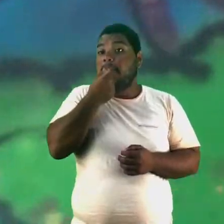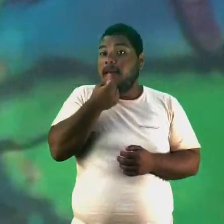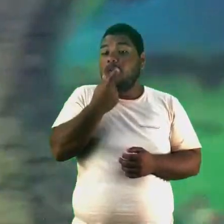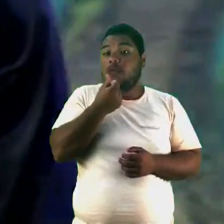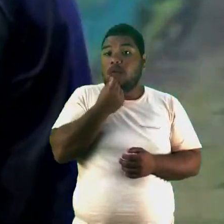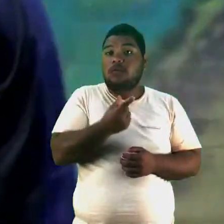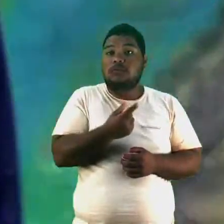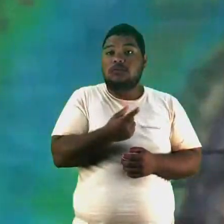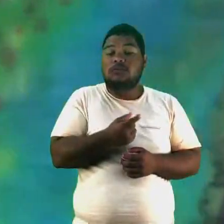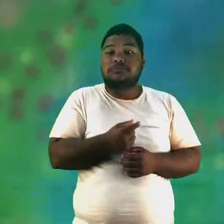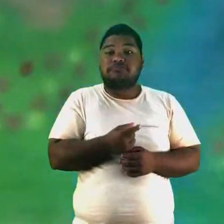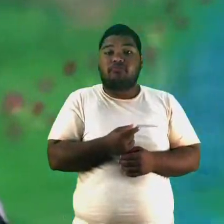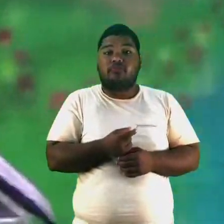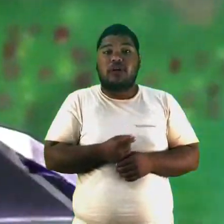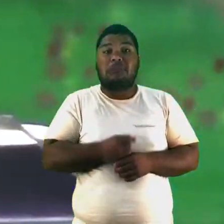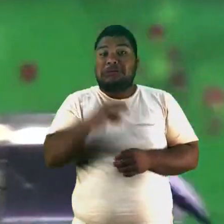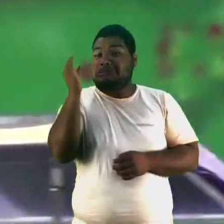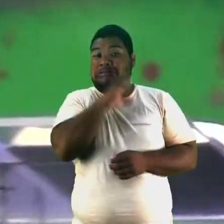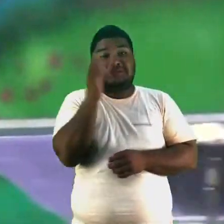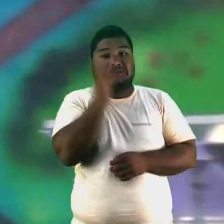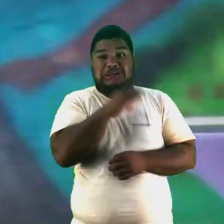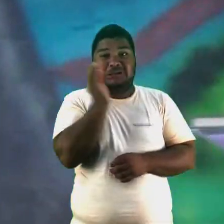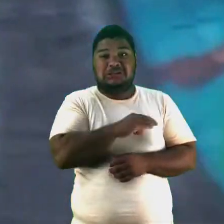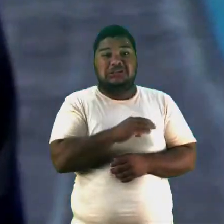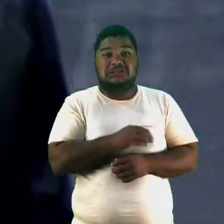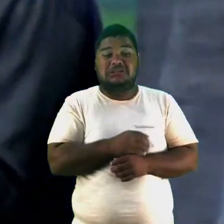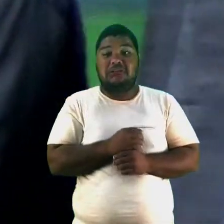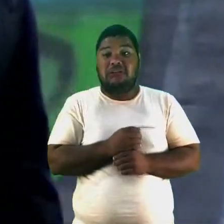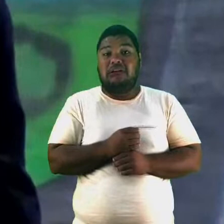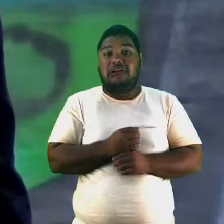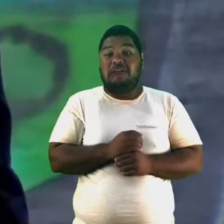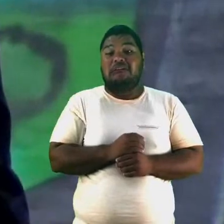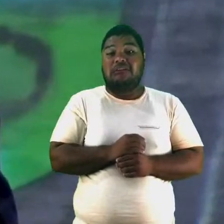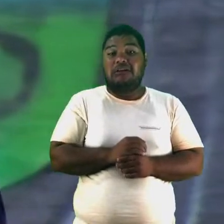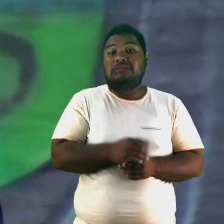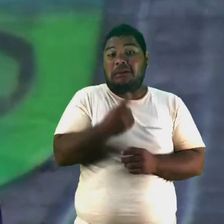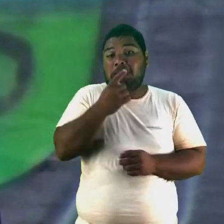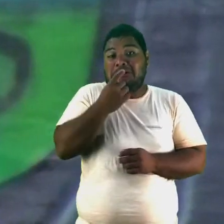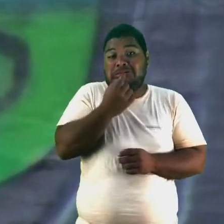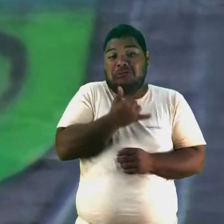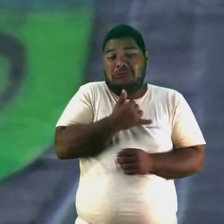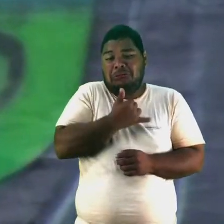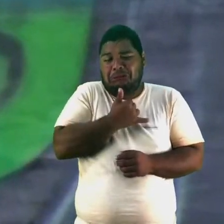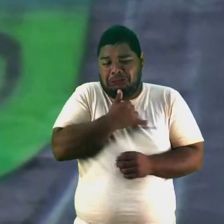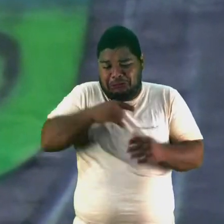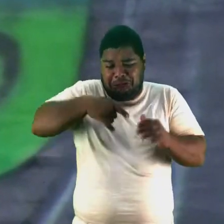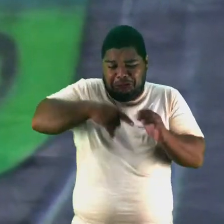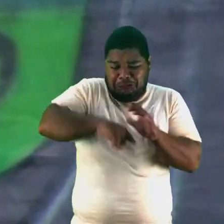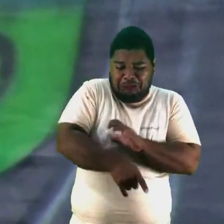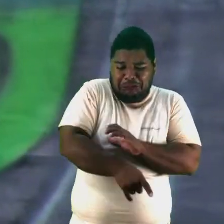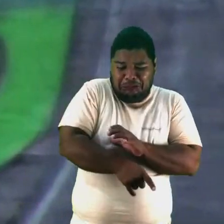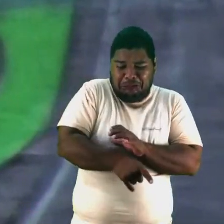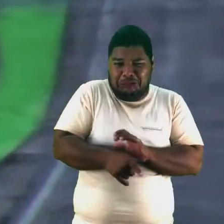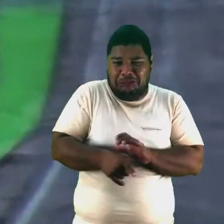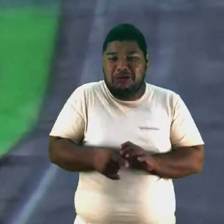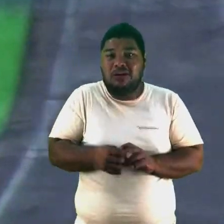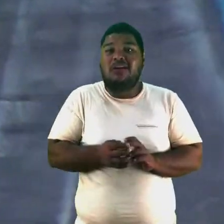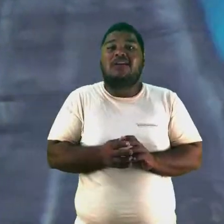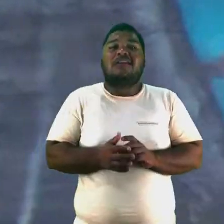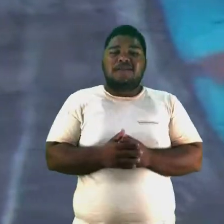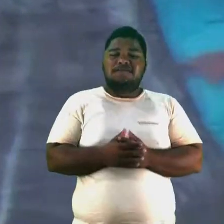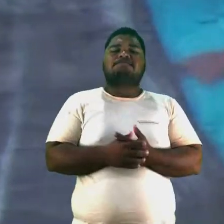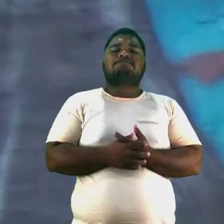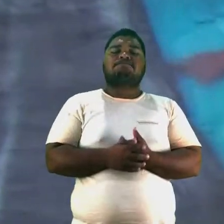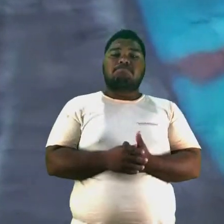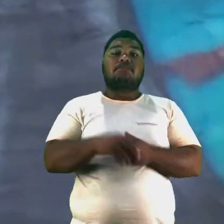muito precocemente diagnostica a depressão. E a primeira característica é uma tristeza profunda.